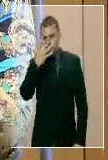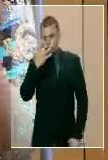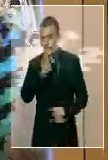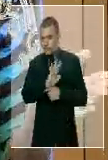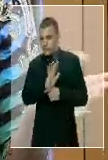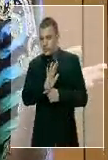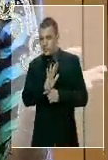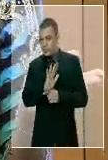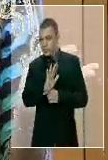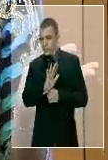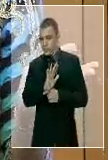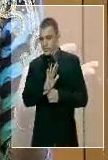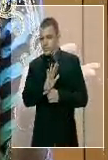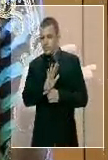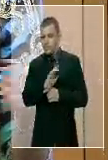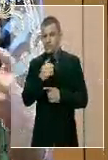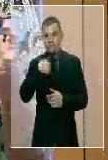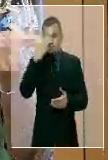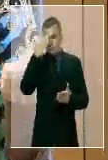Eu não acredito.